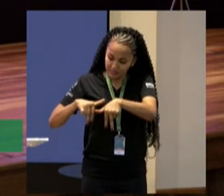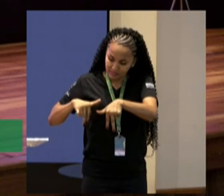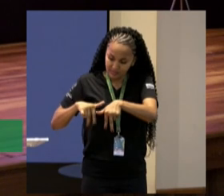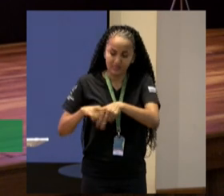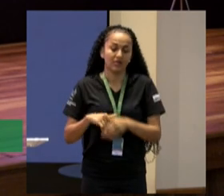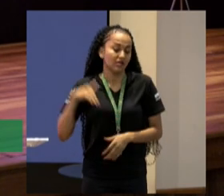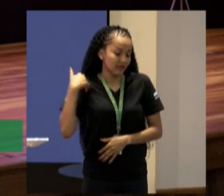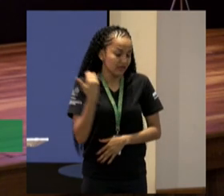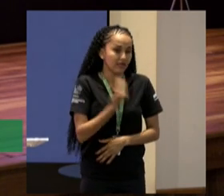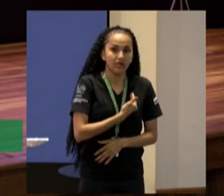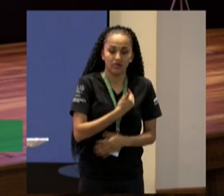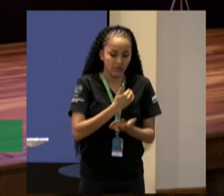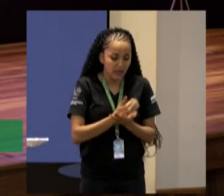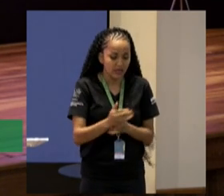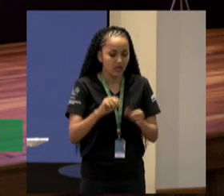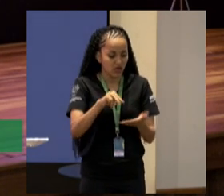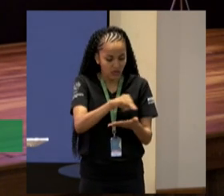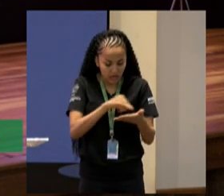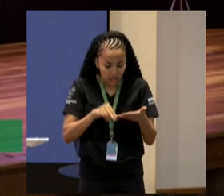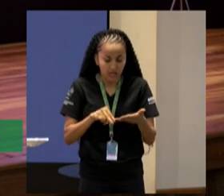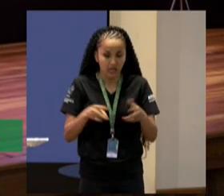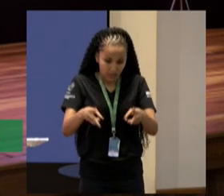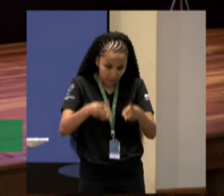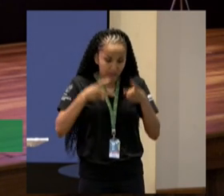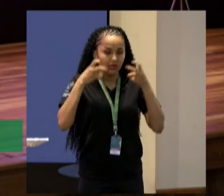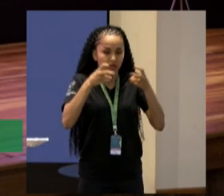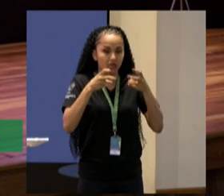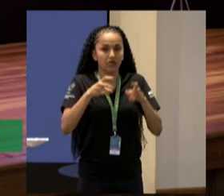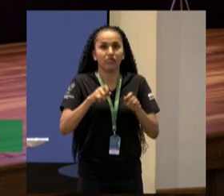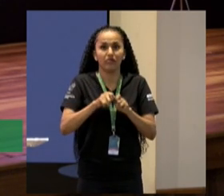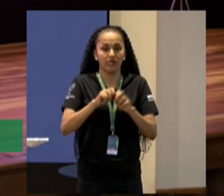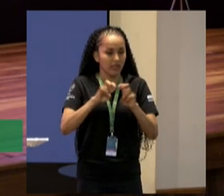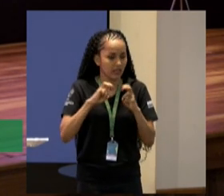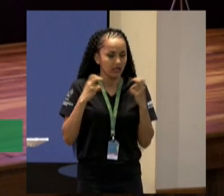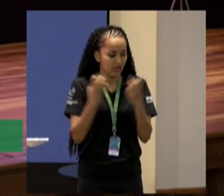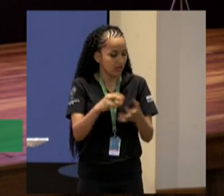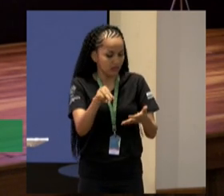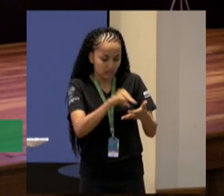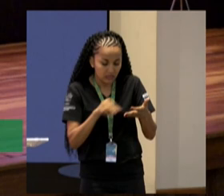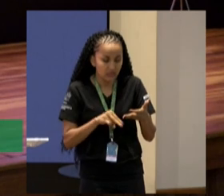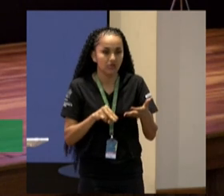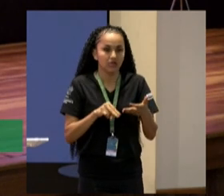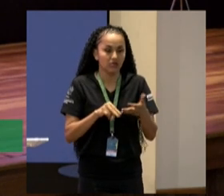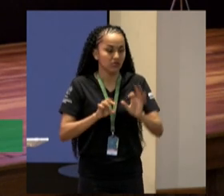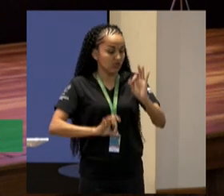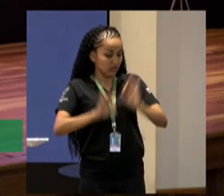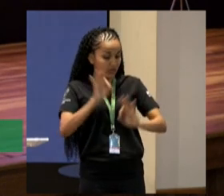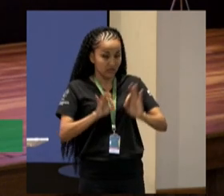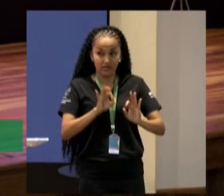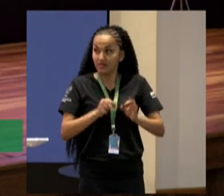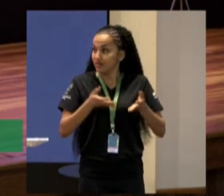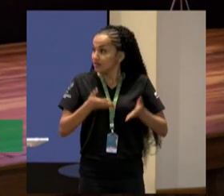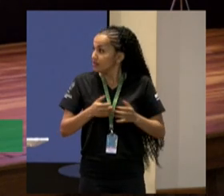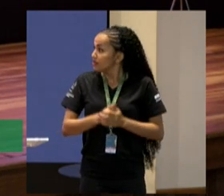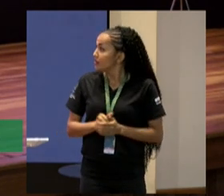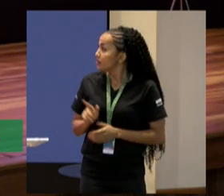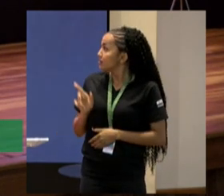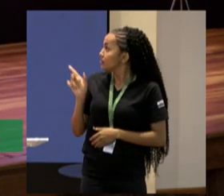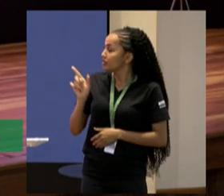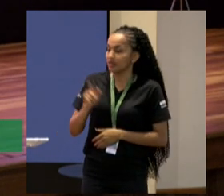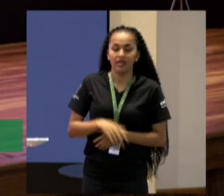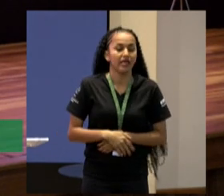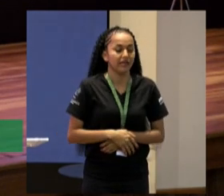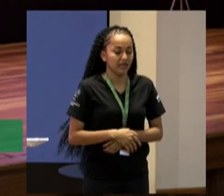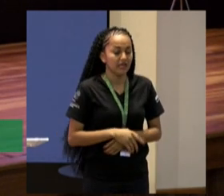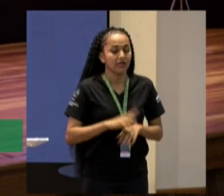aí a gente começa com as rodas de leituras, que vocês percebam que eu fui fazendo muita roda de leitura, já nos preparando para isso aqui. Que era a menina,